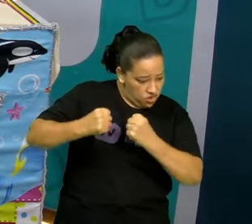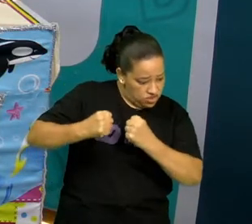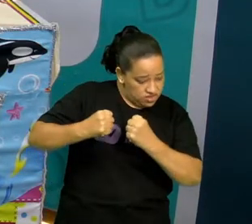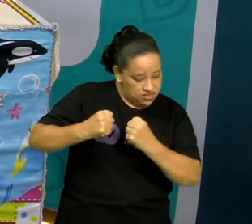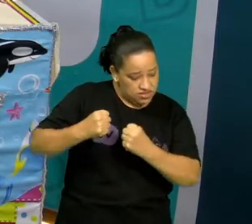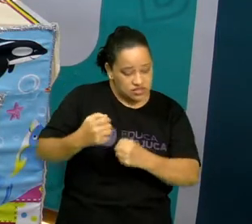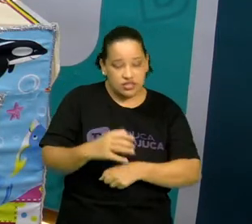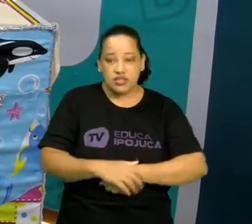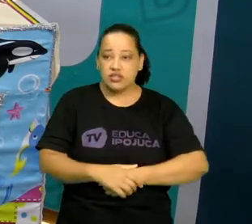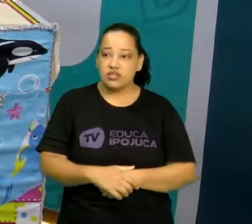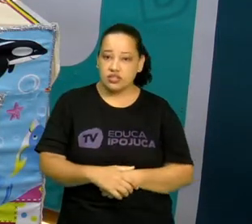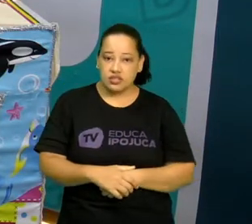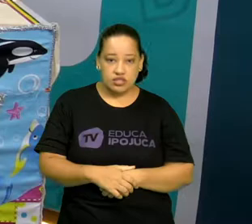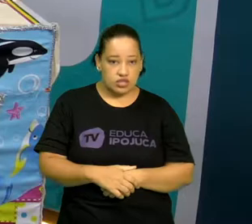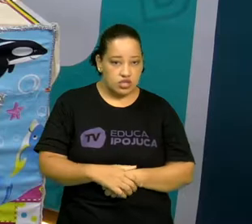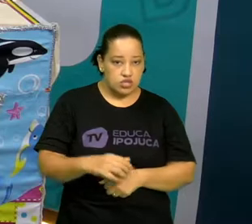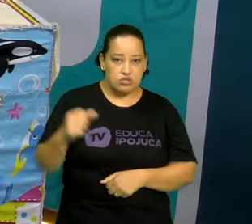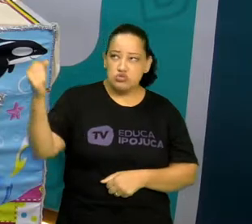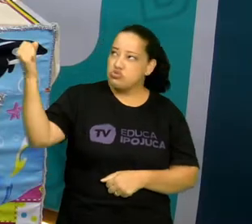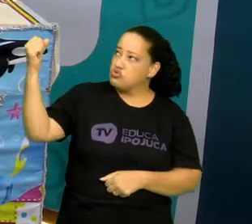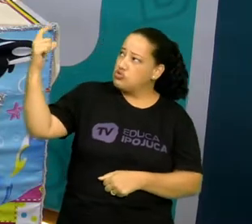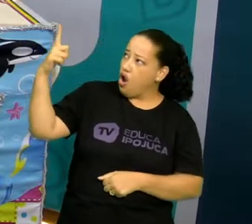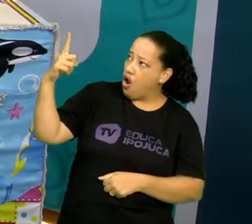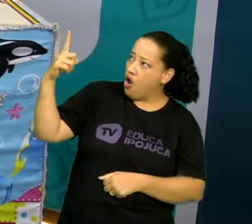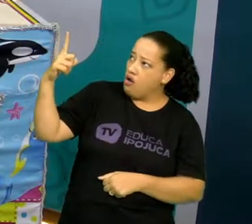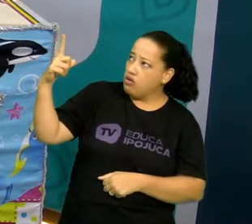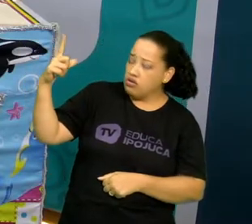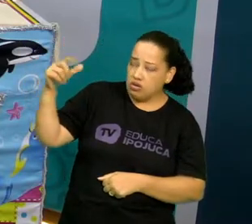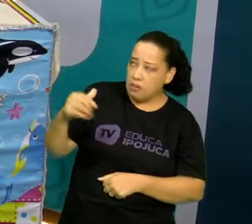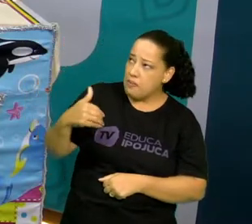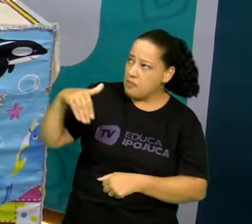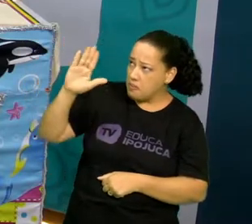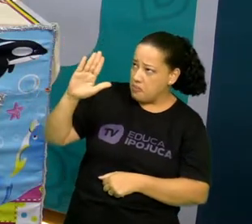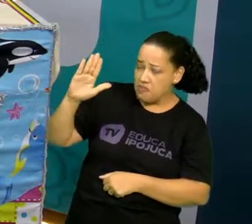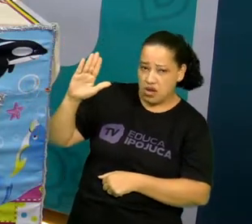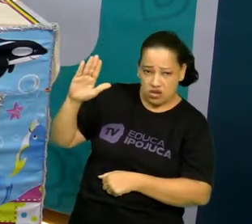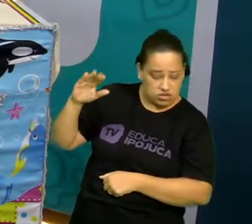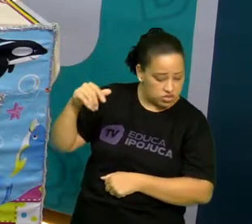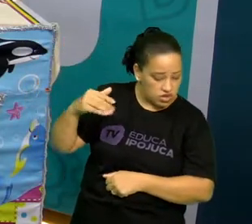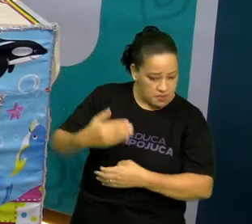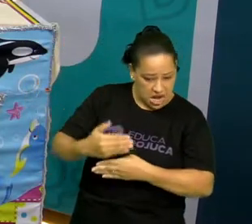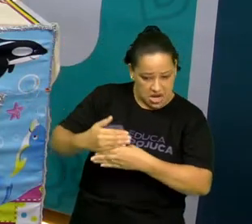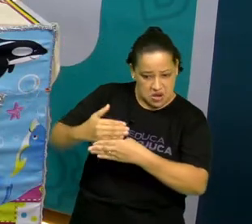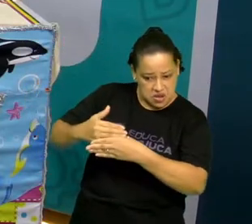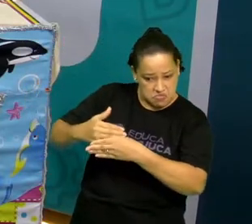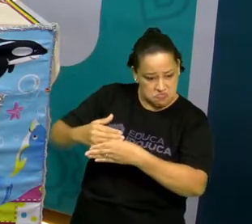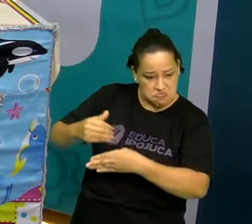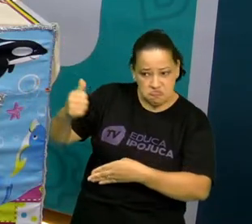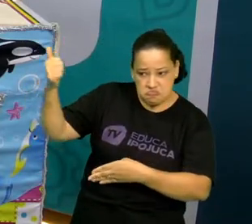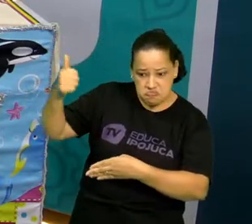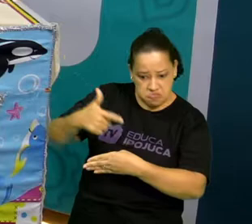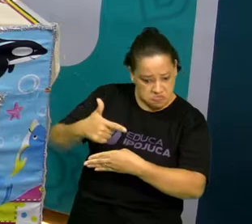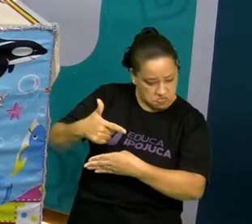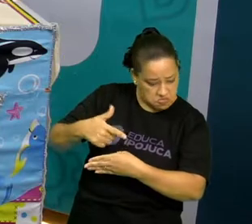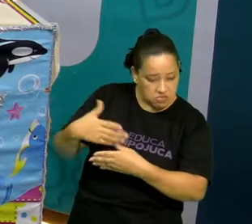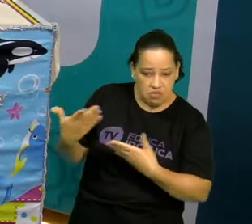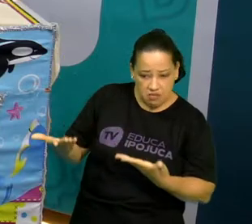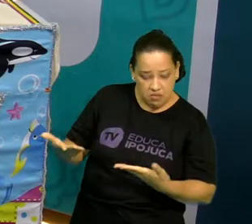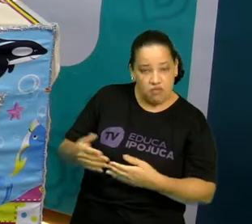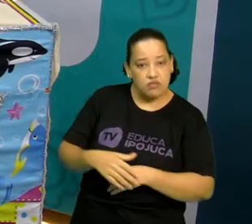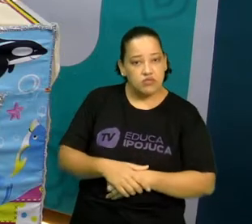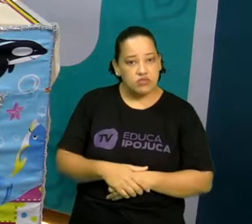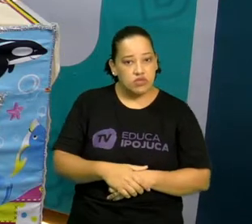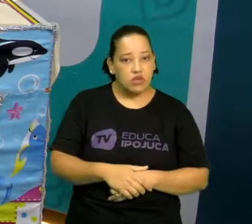A parede. Mais forte que o sol. Mais forte que o sol. Porque quando a gente tá dentro de casa